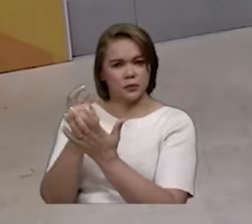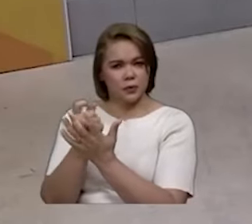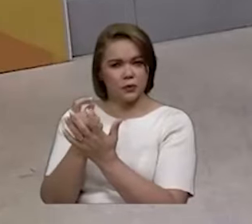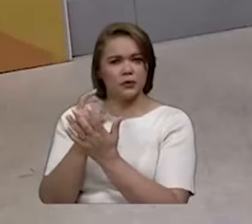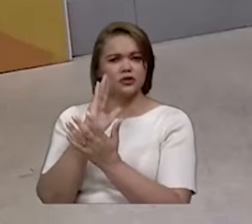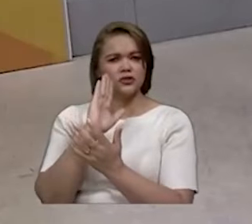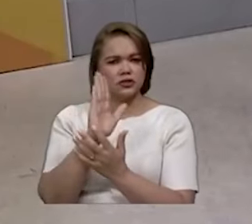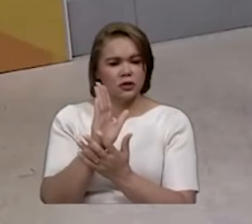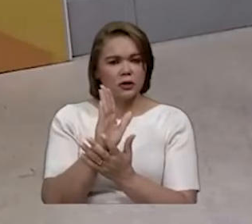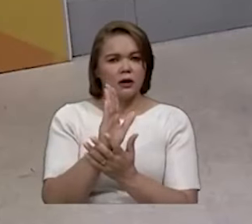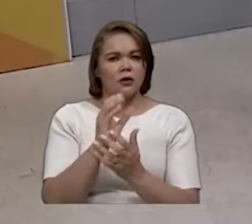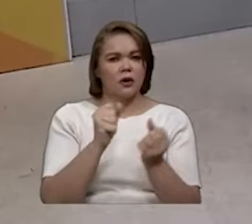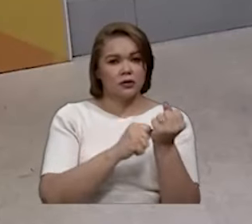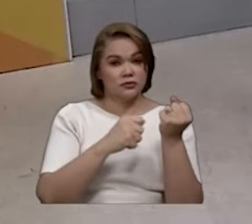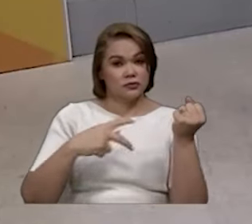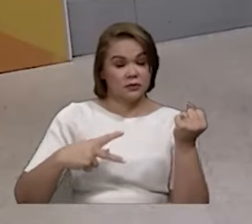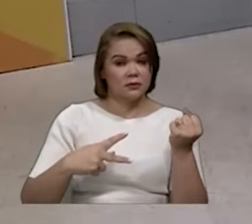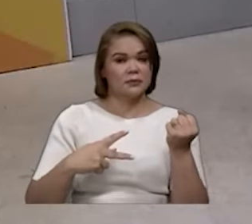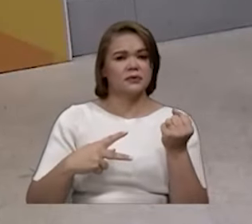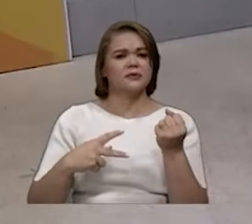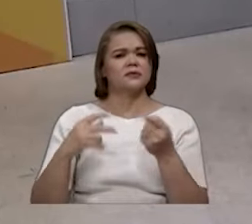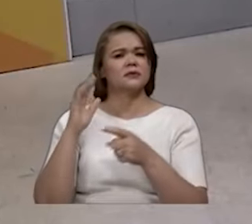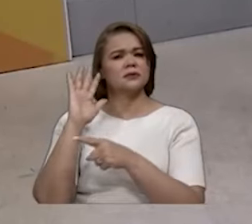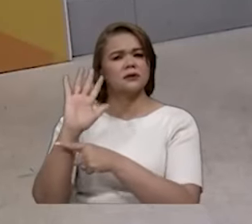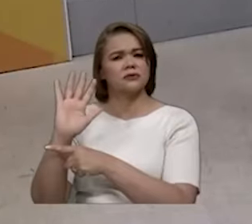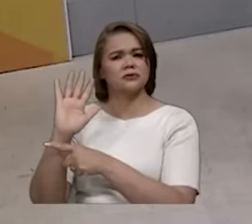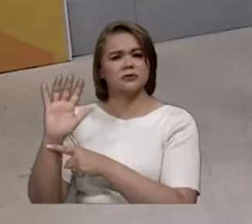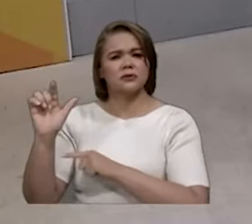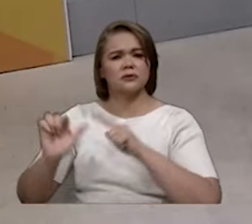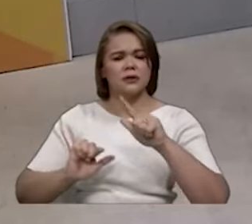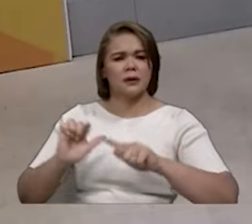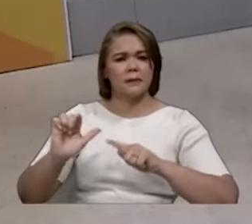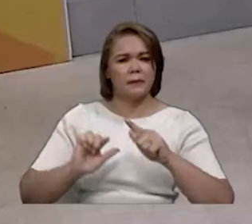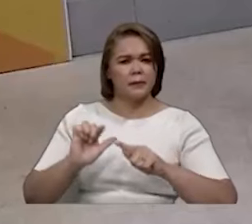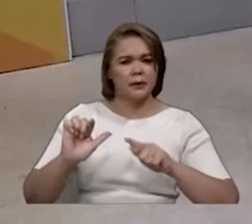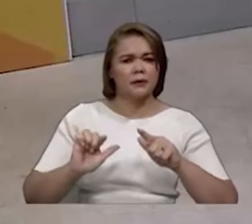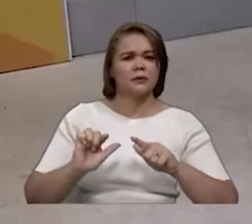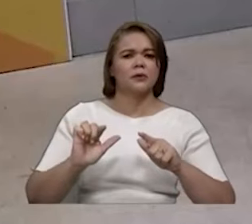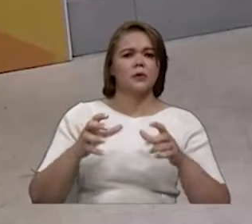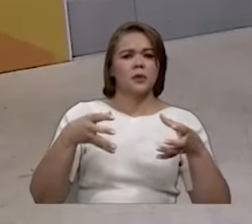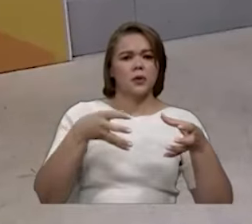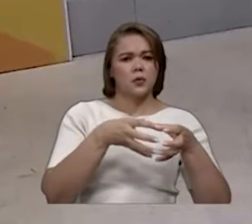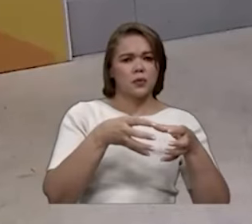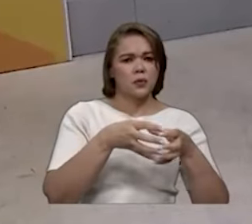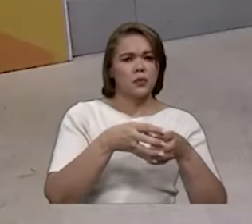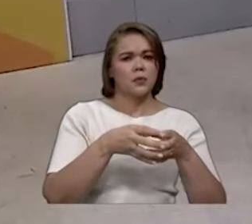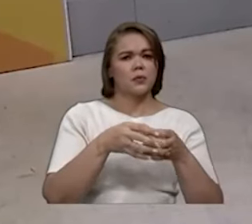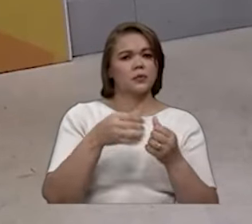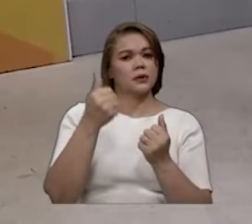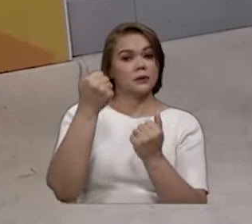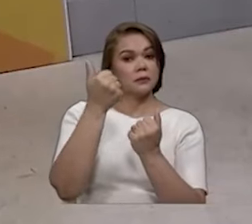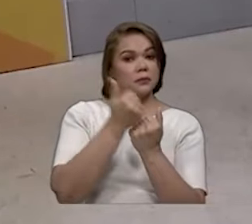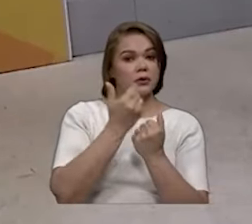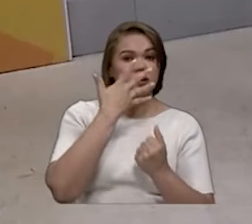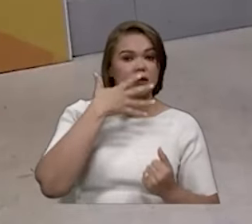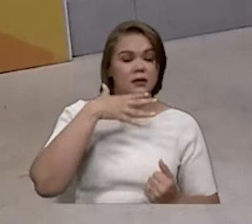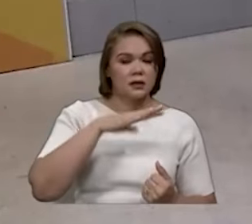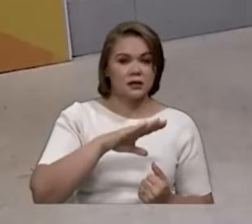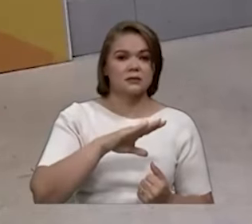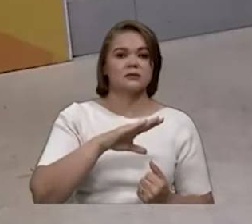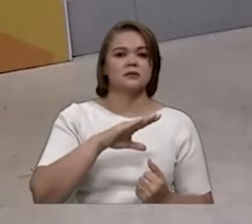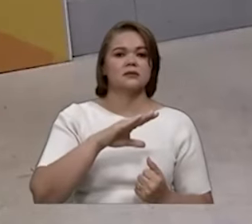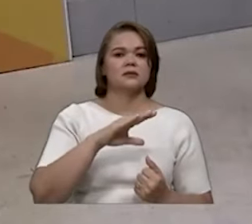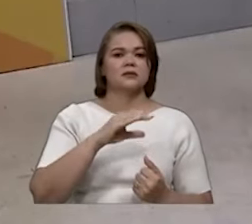Cap, está automaticamente ajudando os trabalhos desenvolvidos pelo Grupo de Apoio à Criança com Câncer